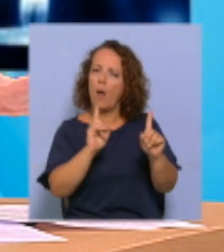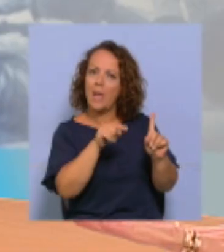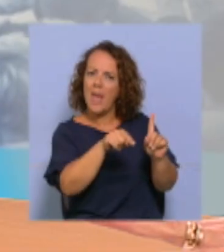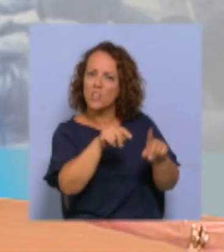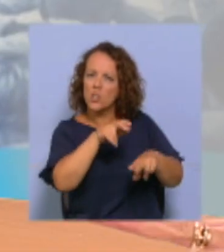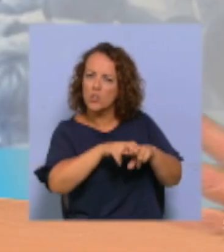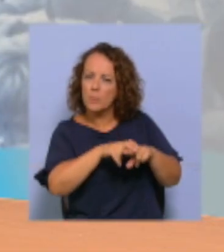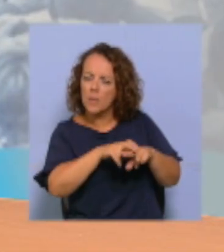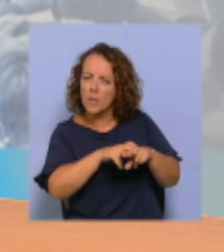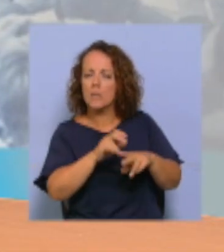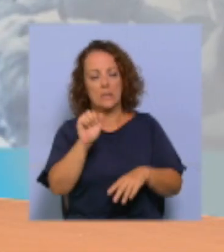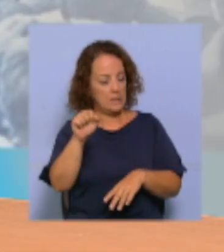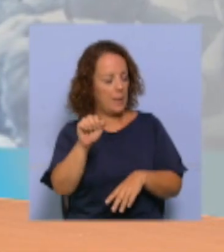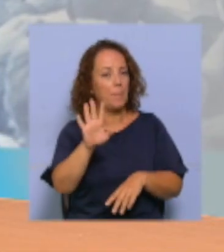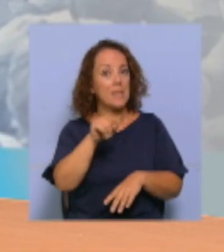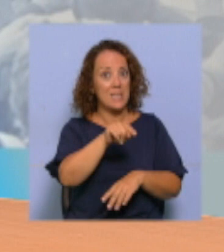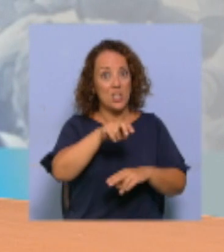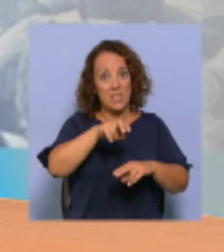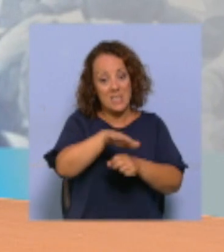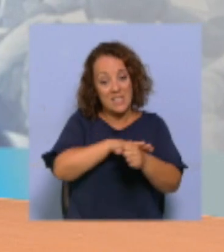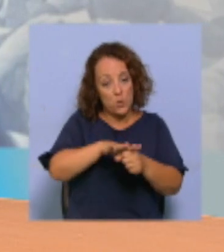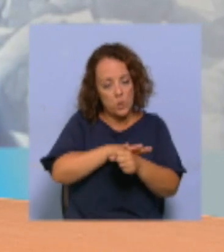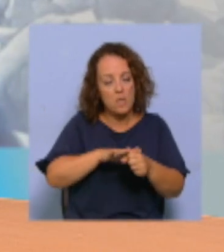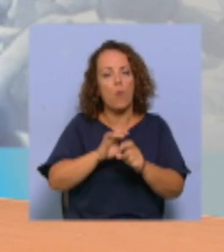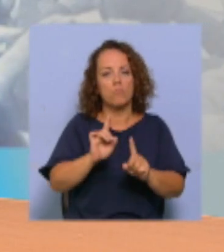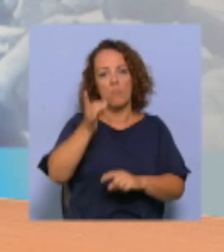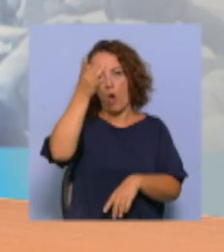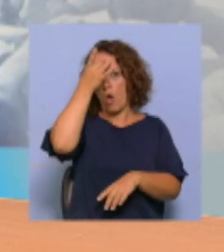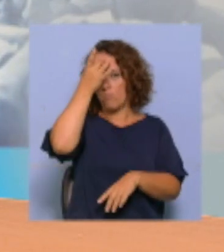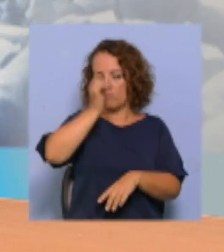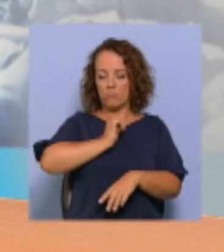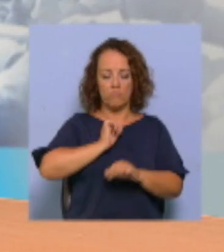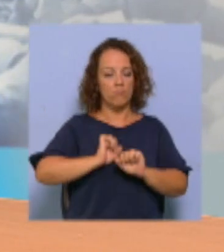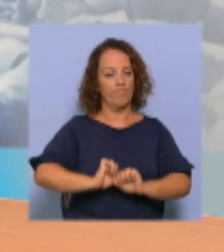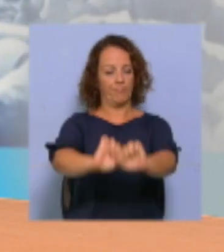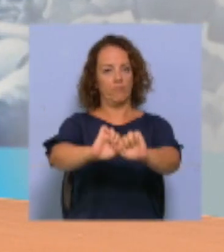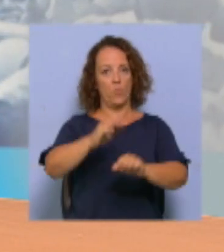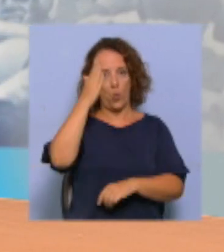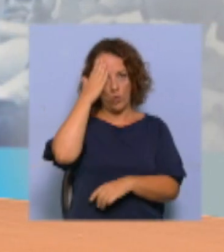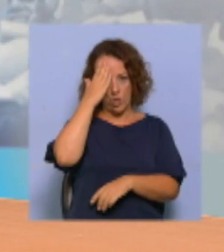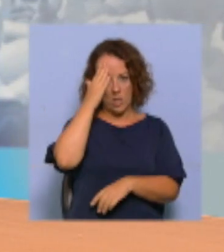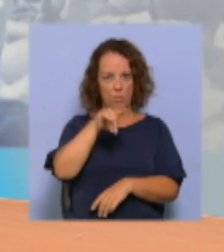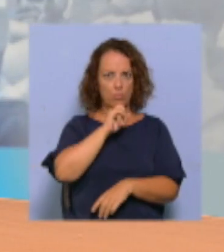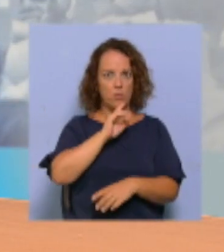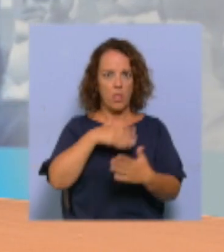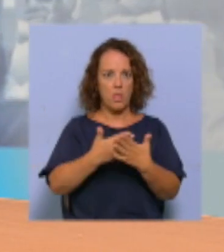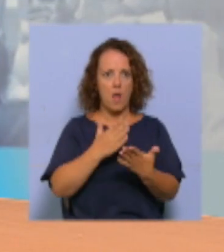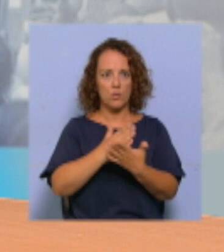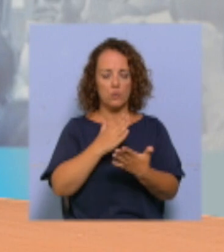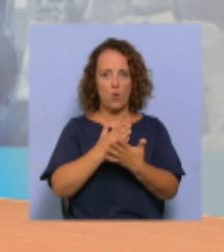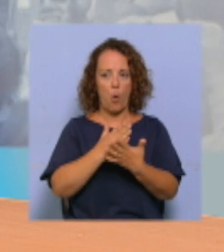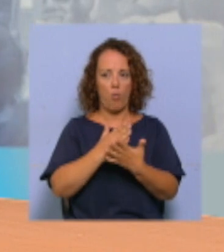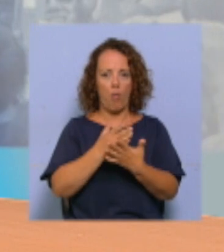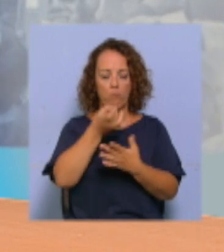tem nada a ver com isso. Sim, mas esta situação da objeção de consciência, sendo reconhecida, não poderia polarizar muito o ensino, ou a escola ficar muito à